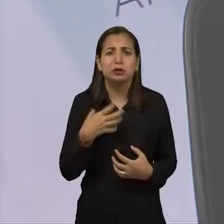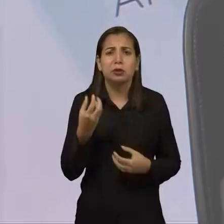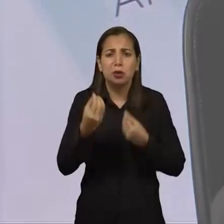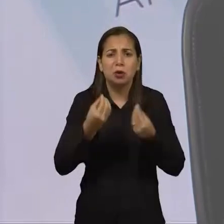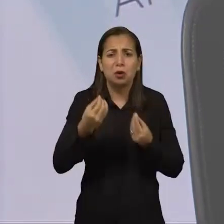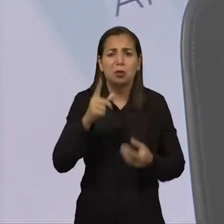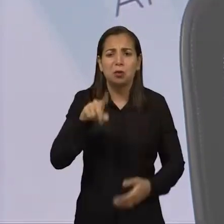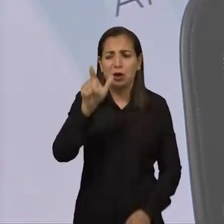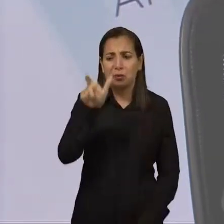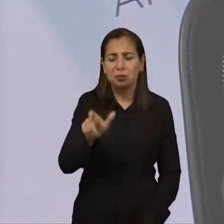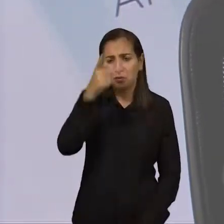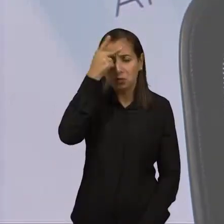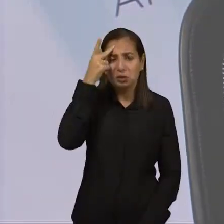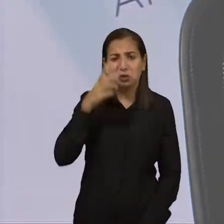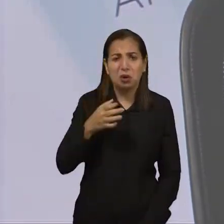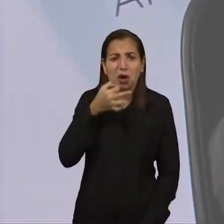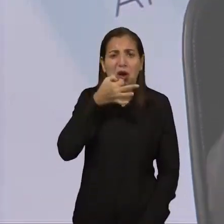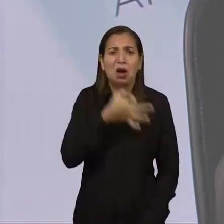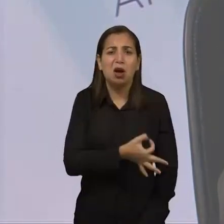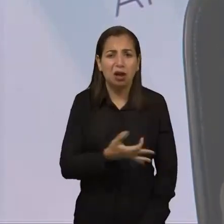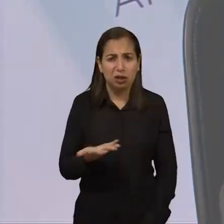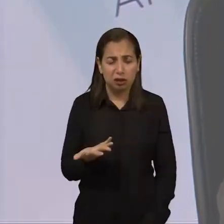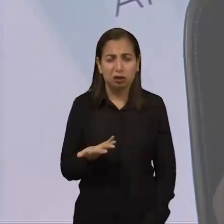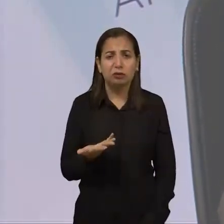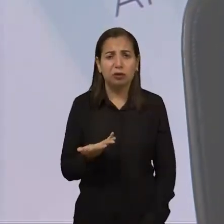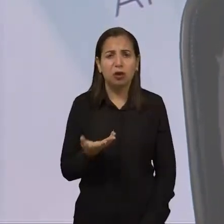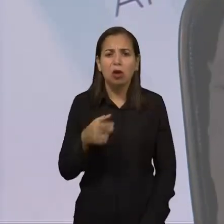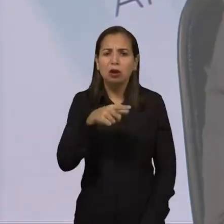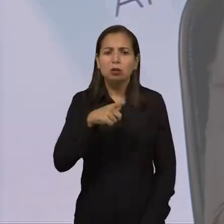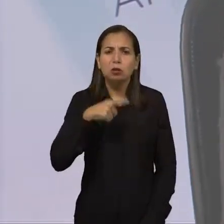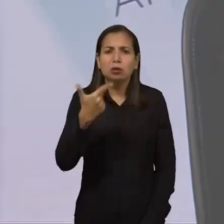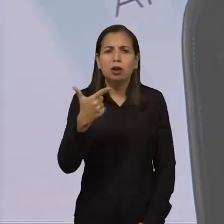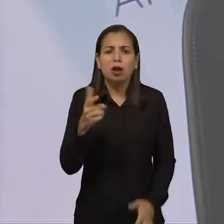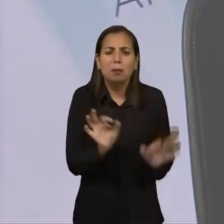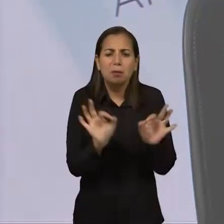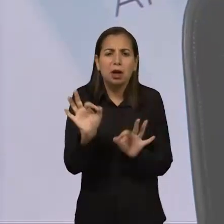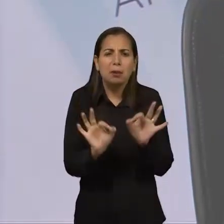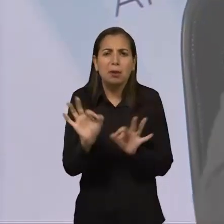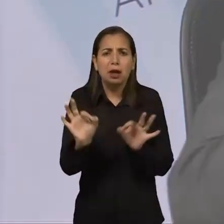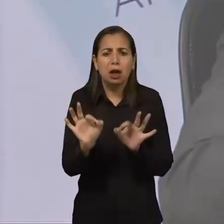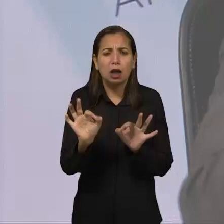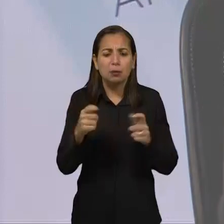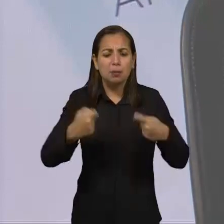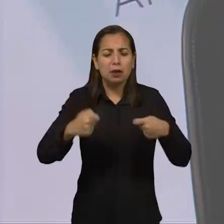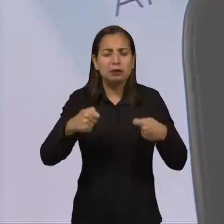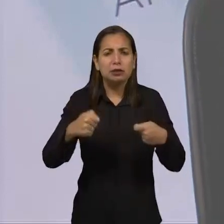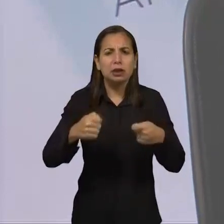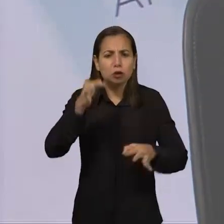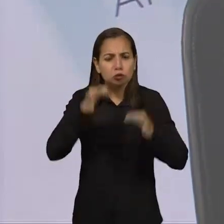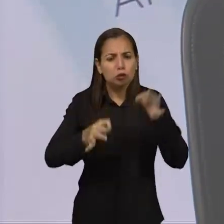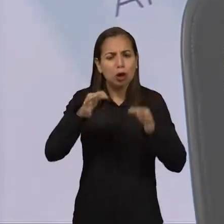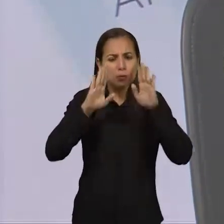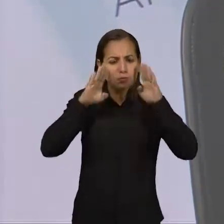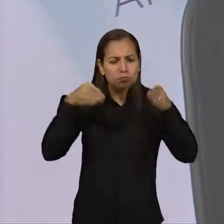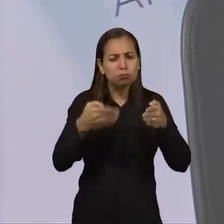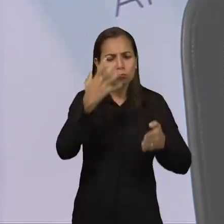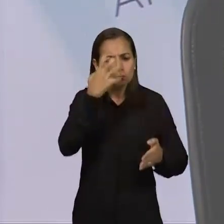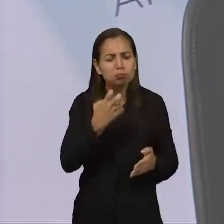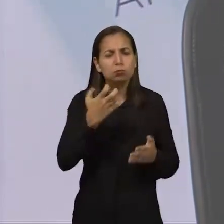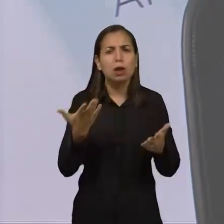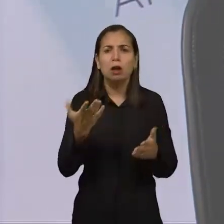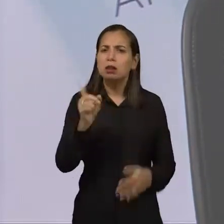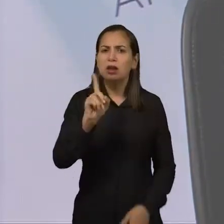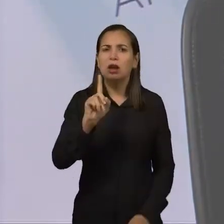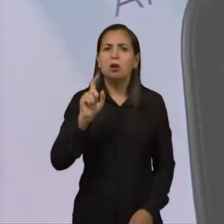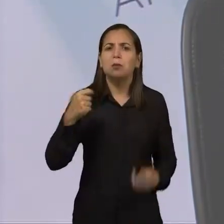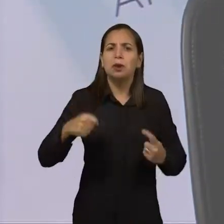pessoa horrível, quer dizer, é a pessoa que se prepara não para o julgamento, mas para se ver na televisão, para se mostrar na televisão.